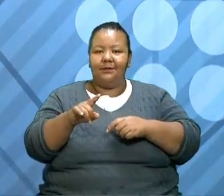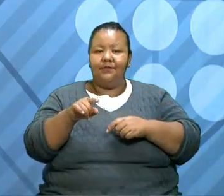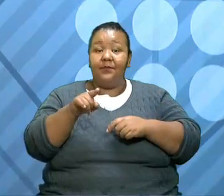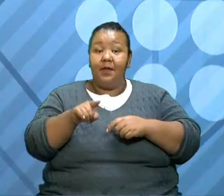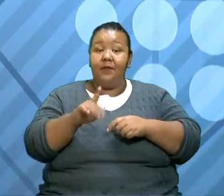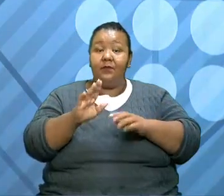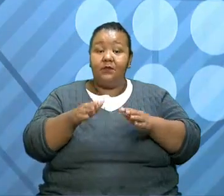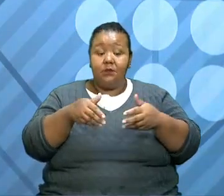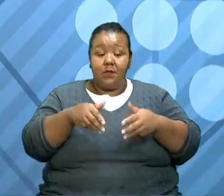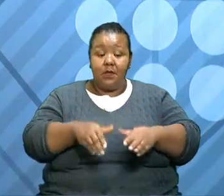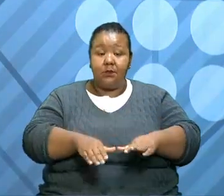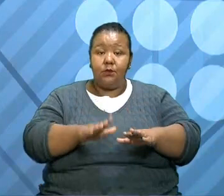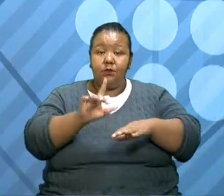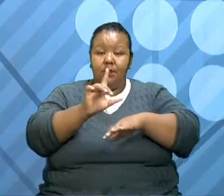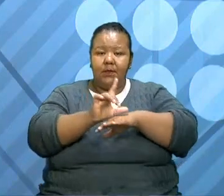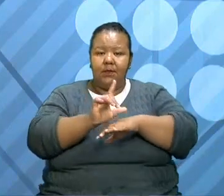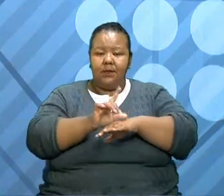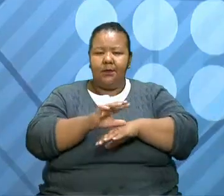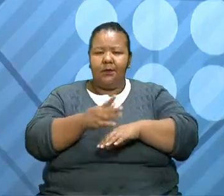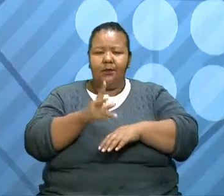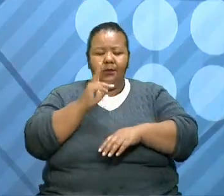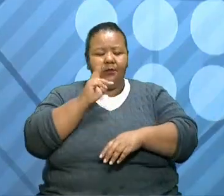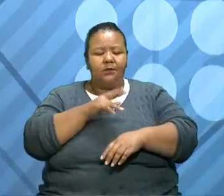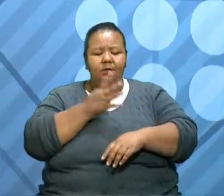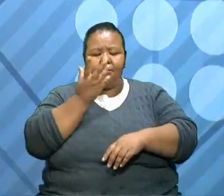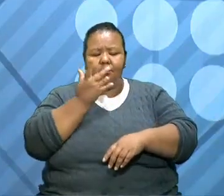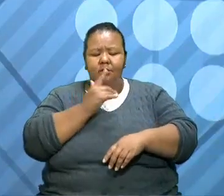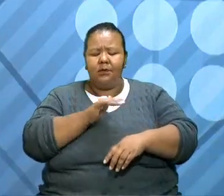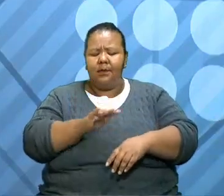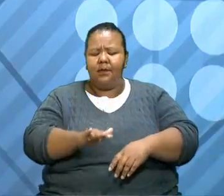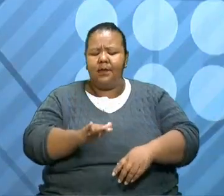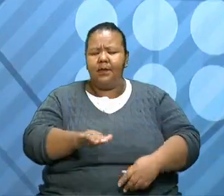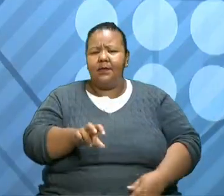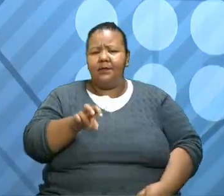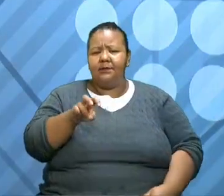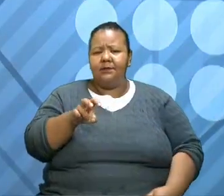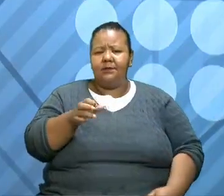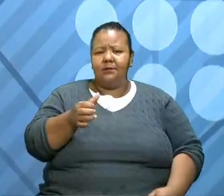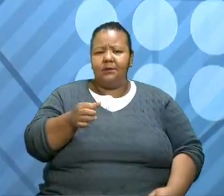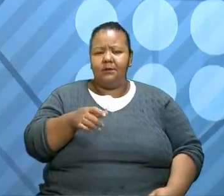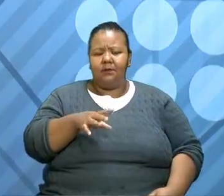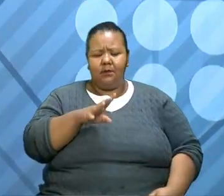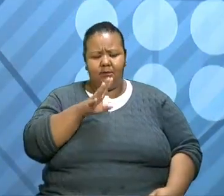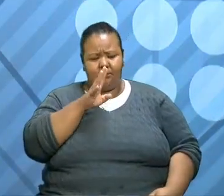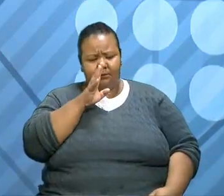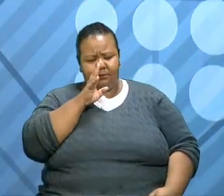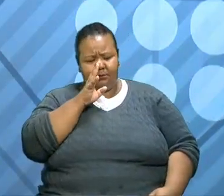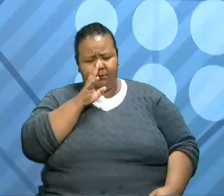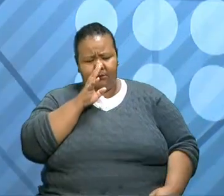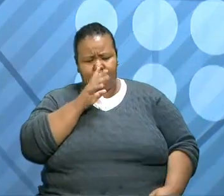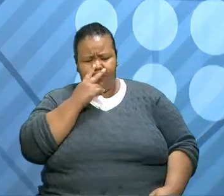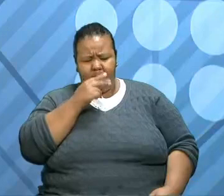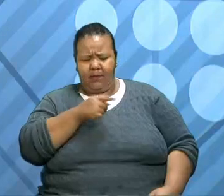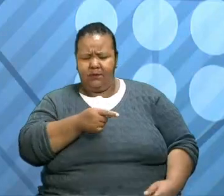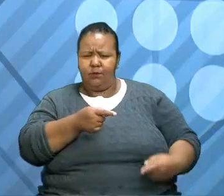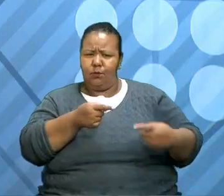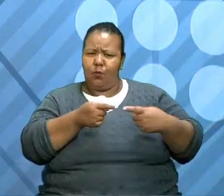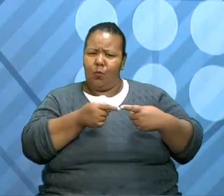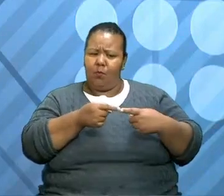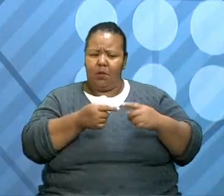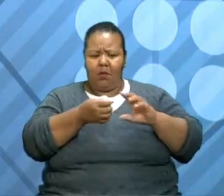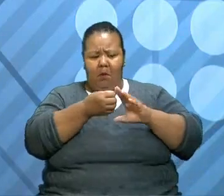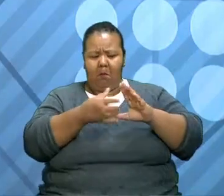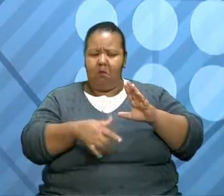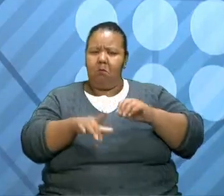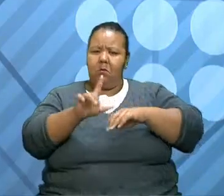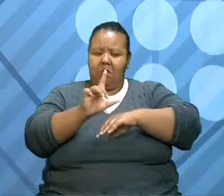criança pequenininho, 5, 6 anos, ali pequenininho, e você olha assim, nossa, ela tem umas características de líder, ela toma decisão,